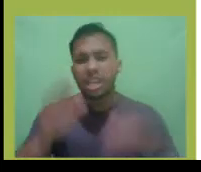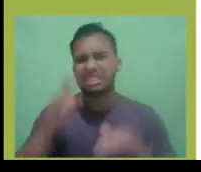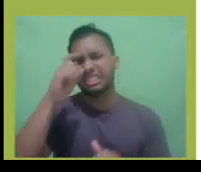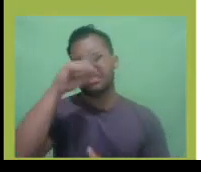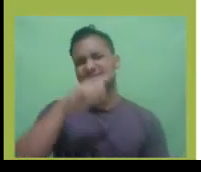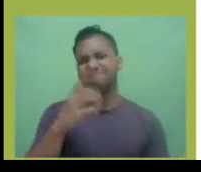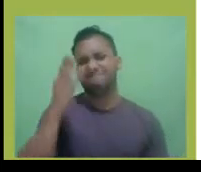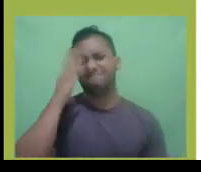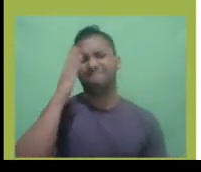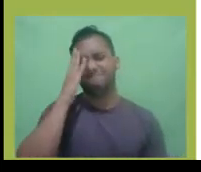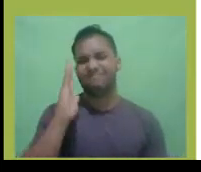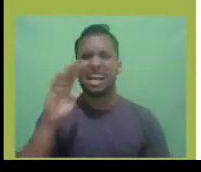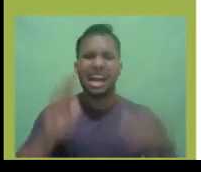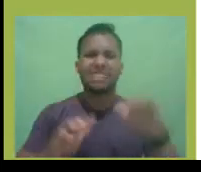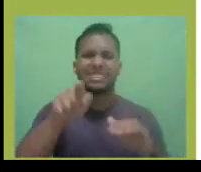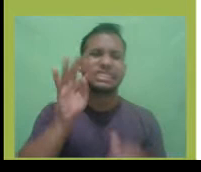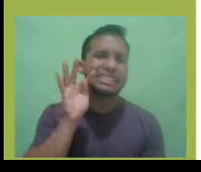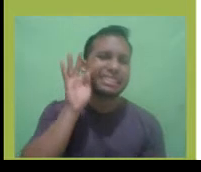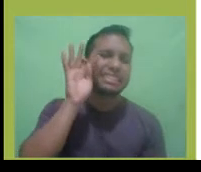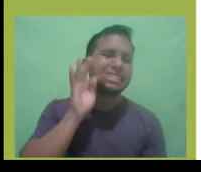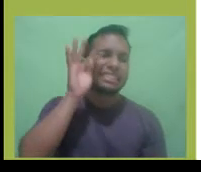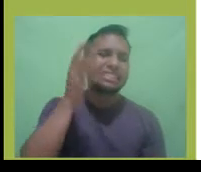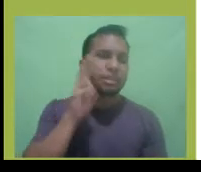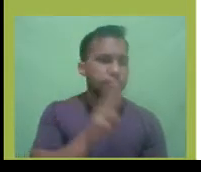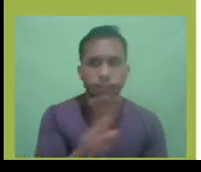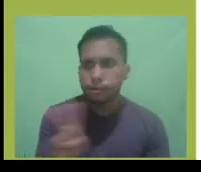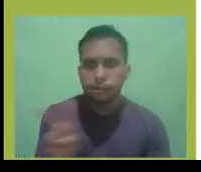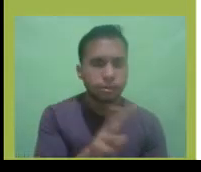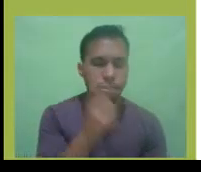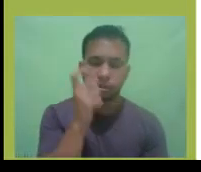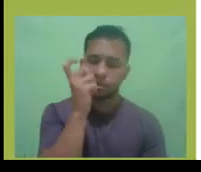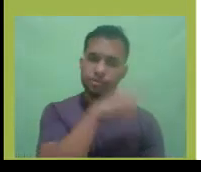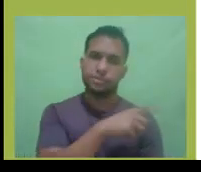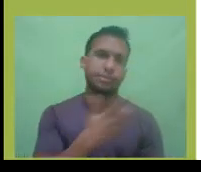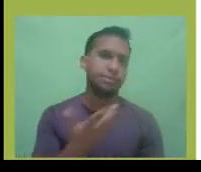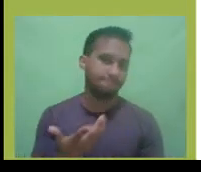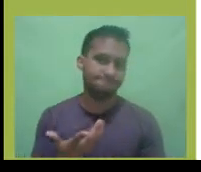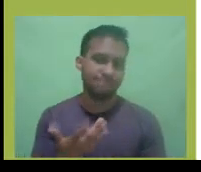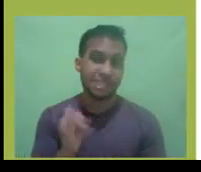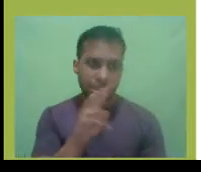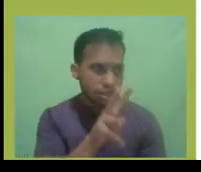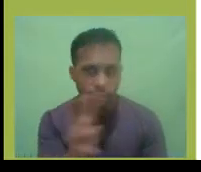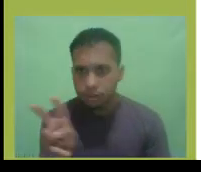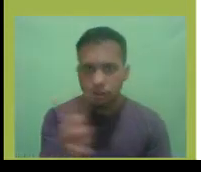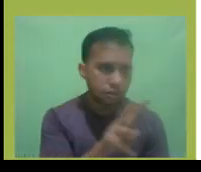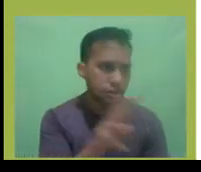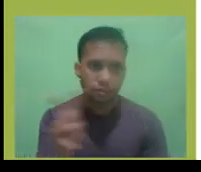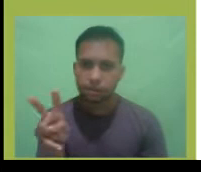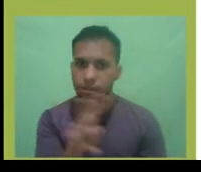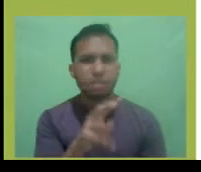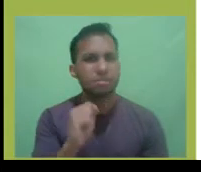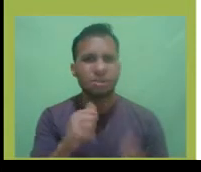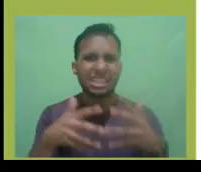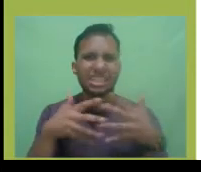se você for uma pessoa mais tímida, é difícil encarar as pessoas no olhar. E se você acha que isso pode tirar o foco, a sua